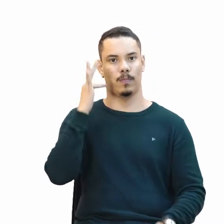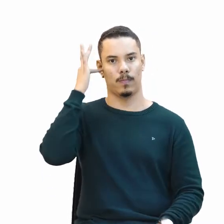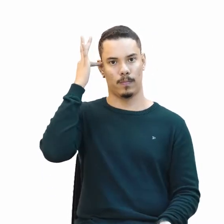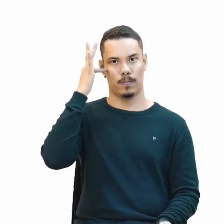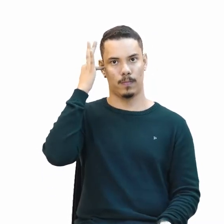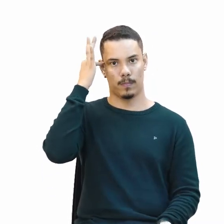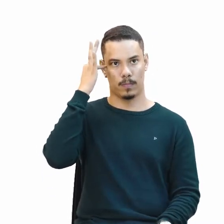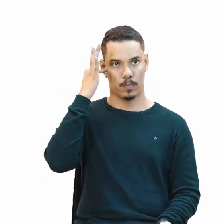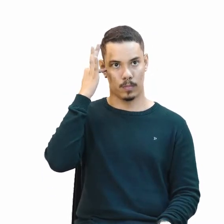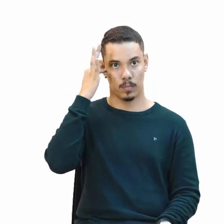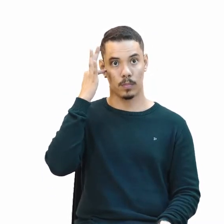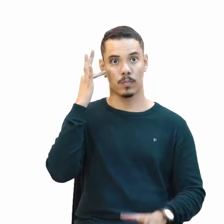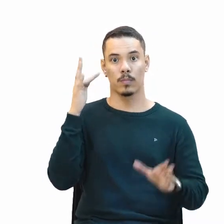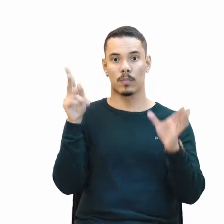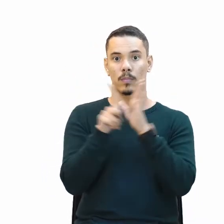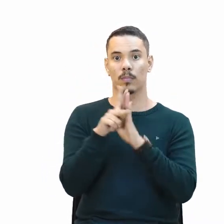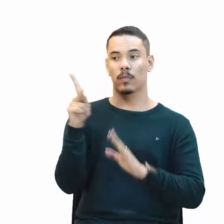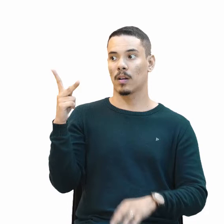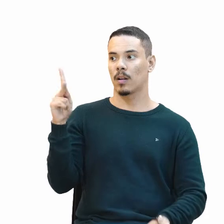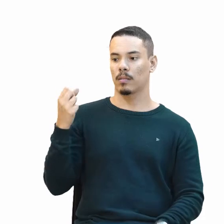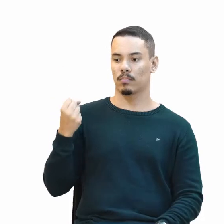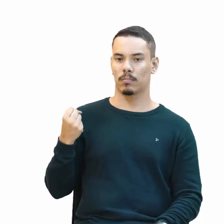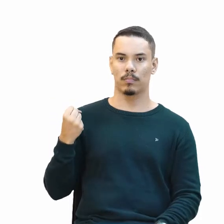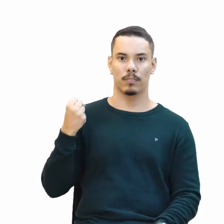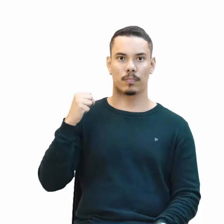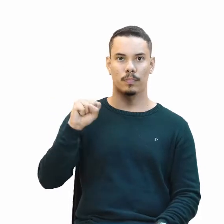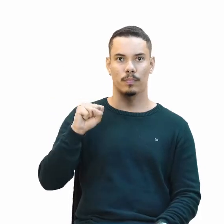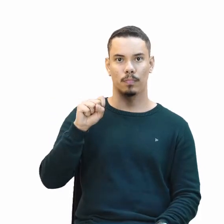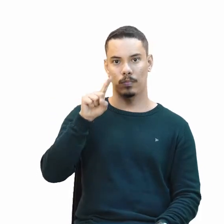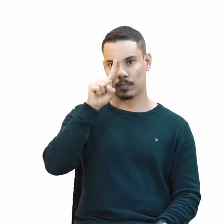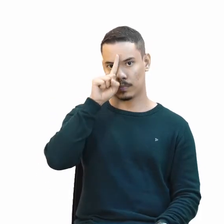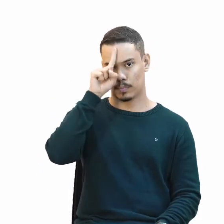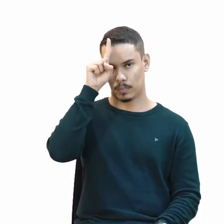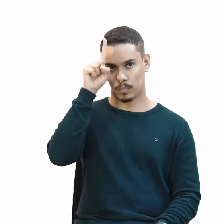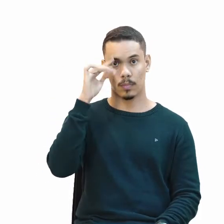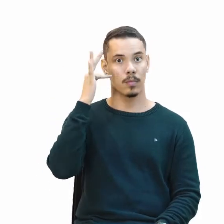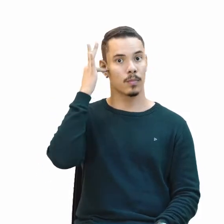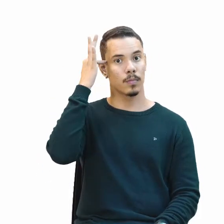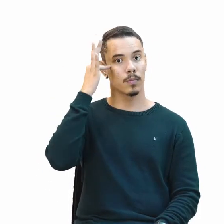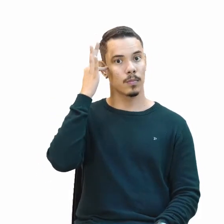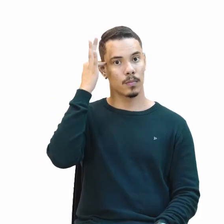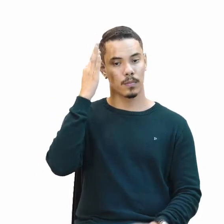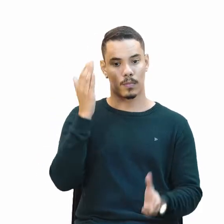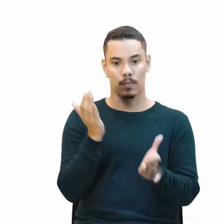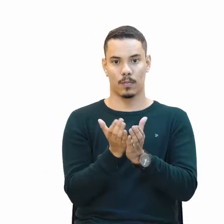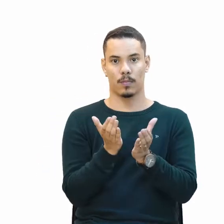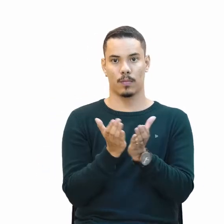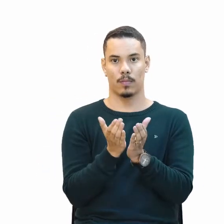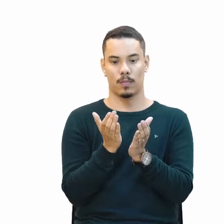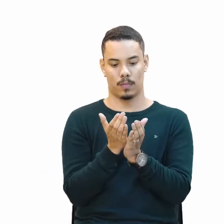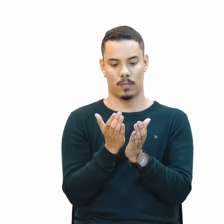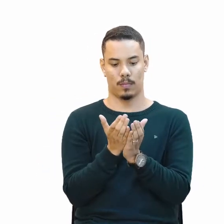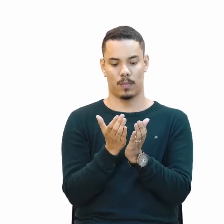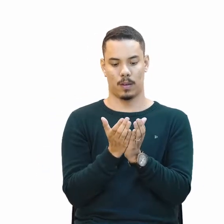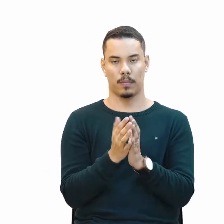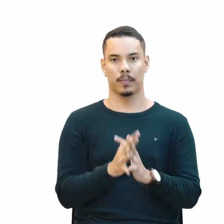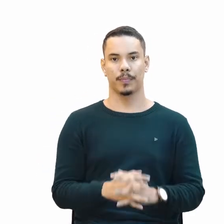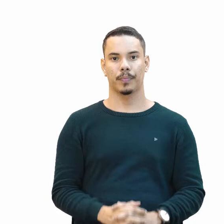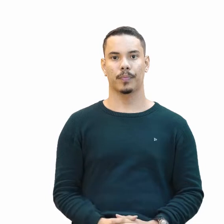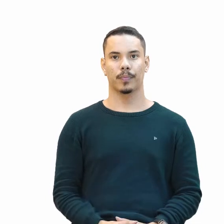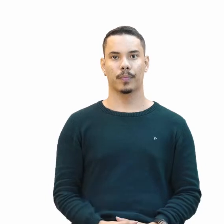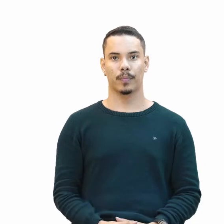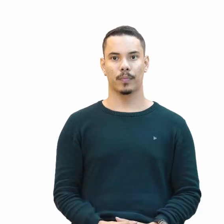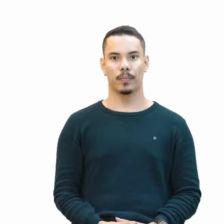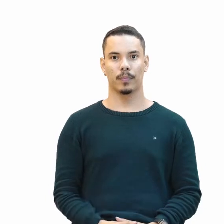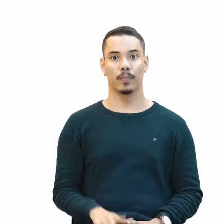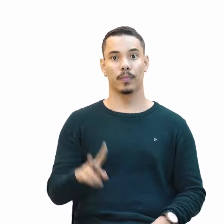E ele passa a defender a ideia de uma filosofia cristã. Pessoal,